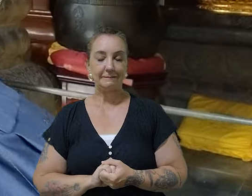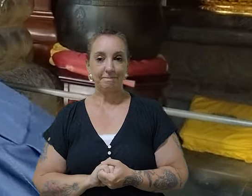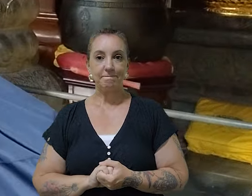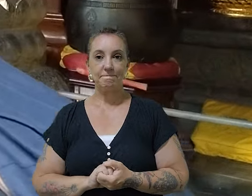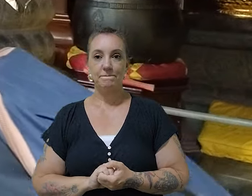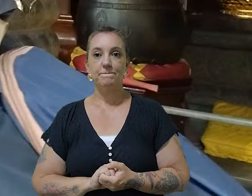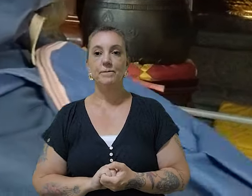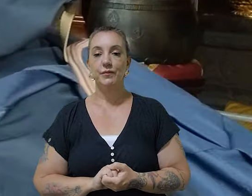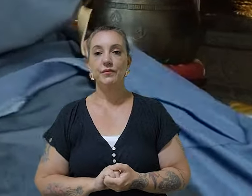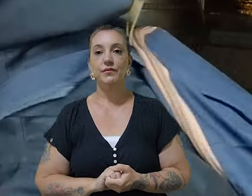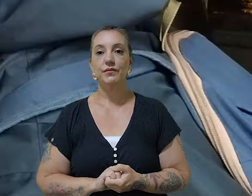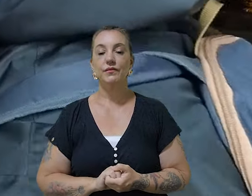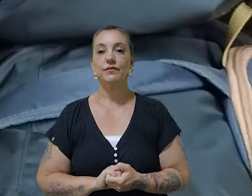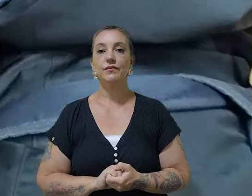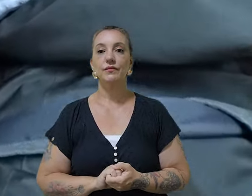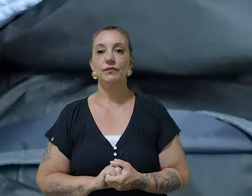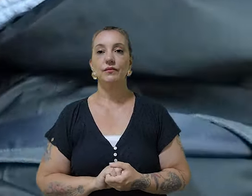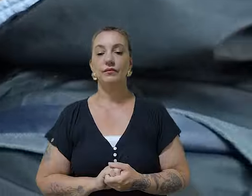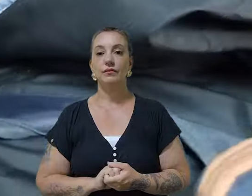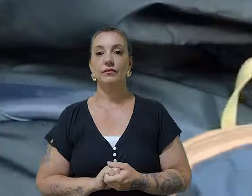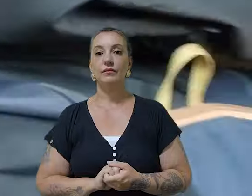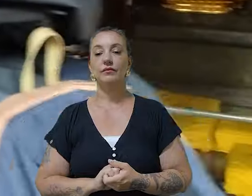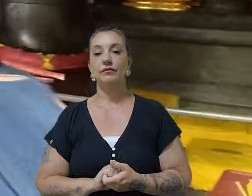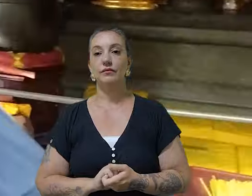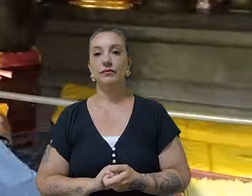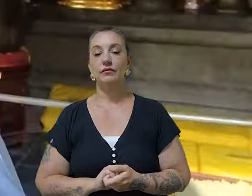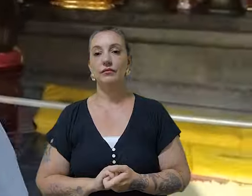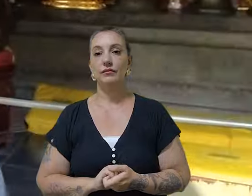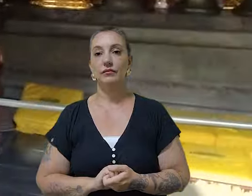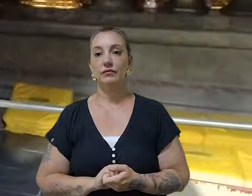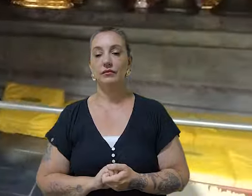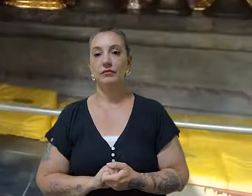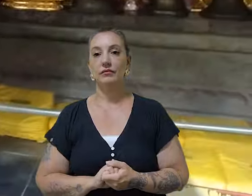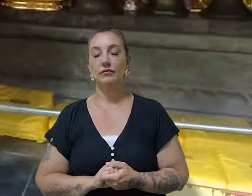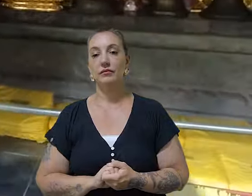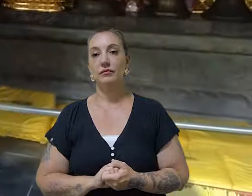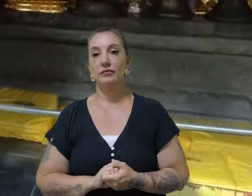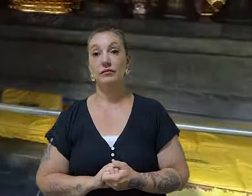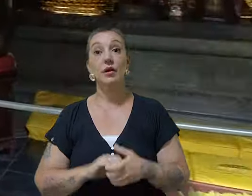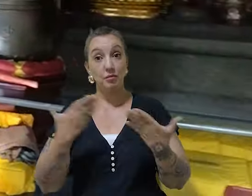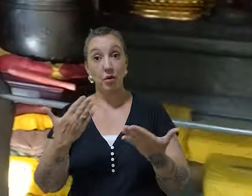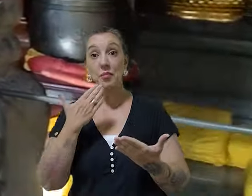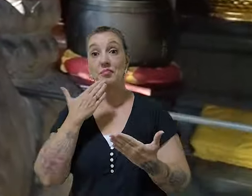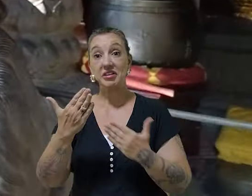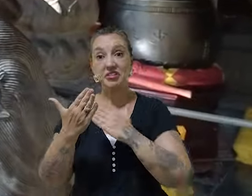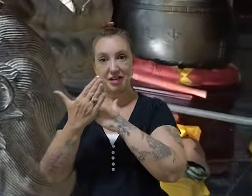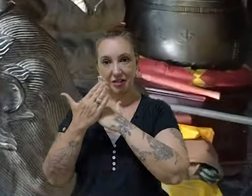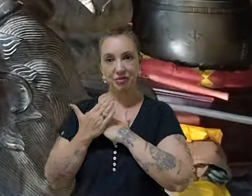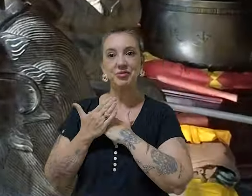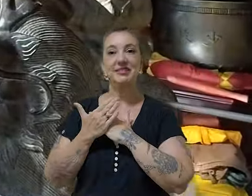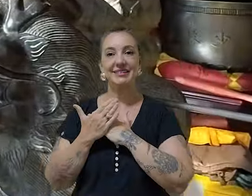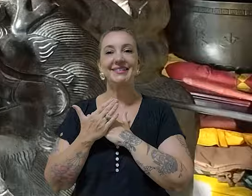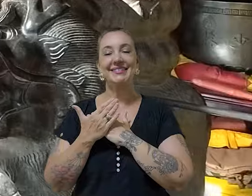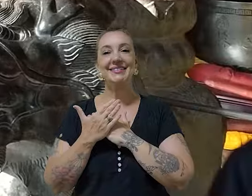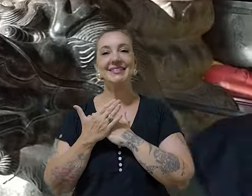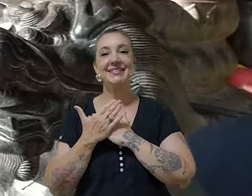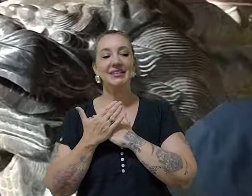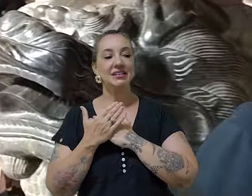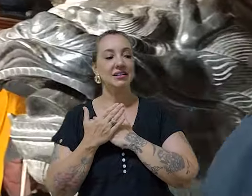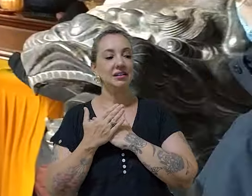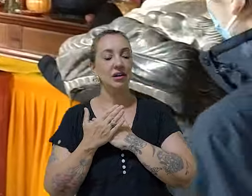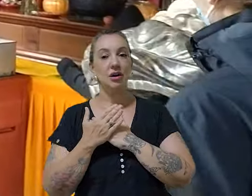Jilo Shijia. Nalo. Nalo. Ah, ó. Ok. Xixini, ah. Xixini. Bom, pedi ajuda aqui para